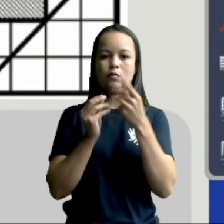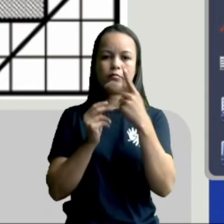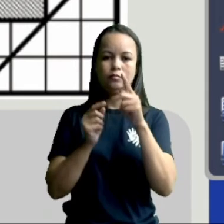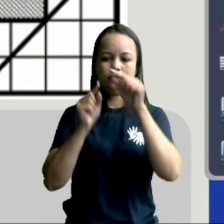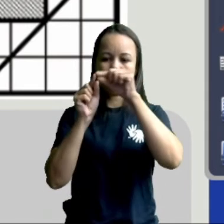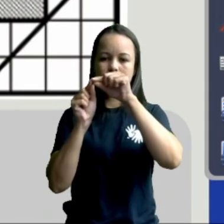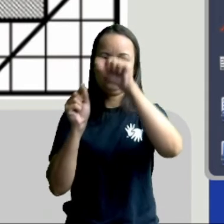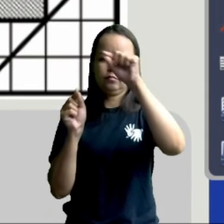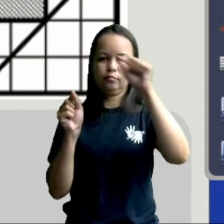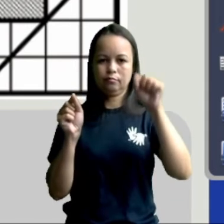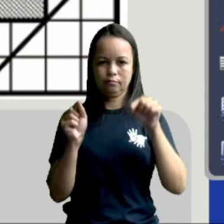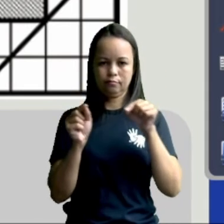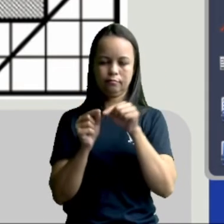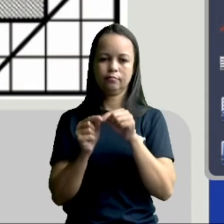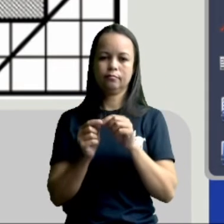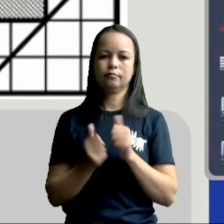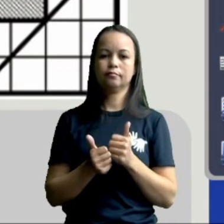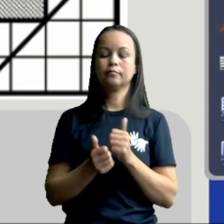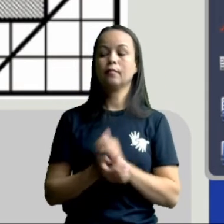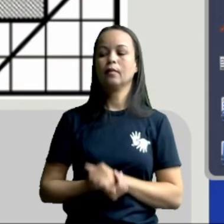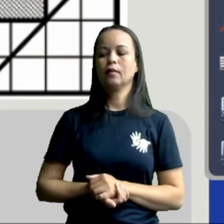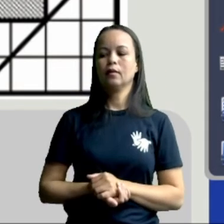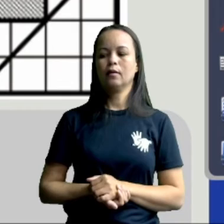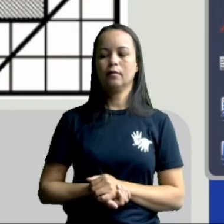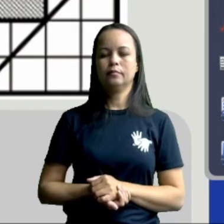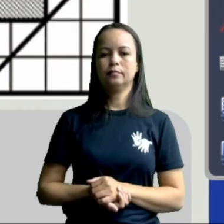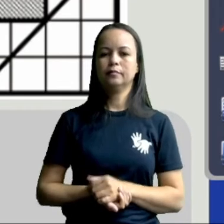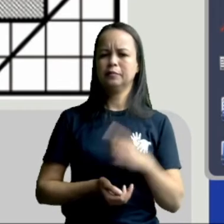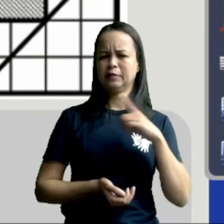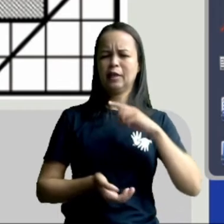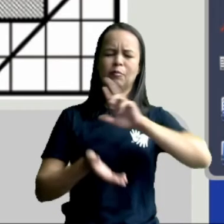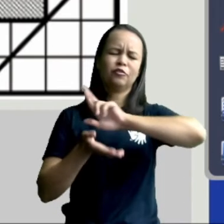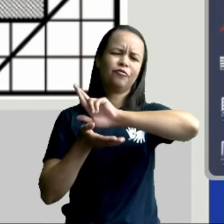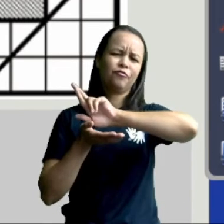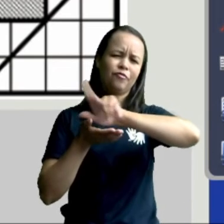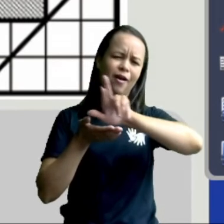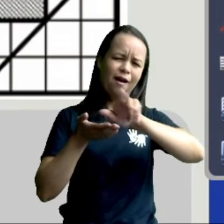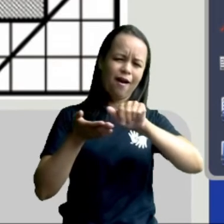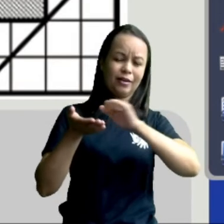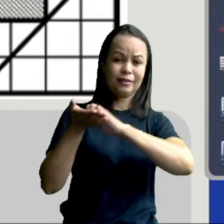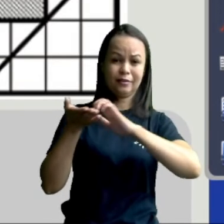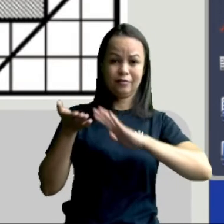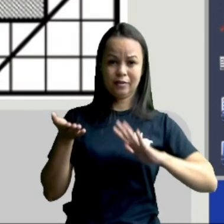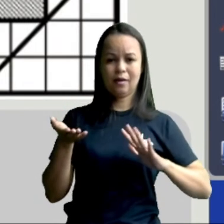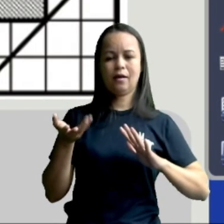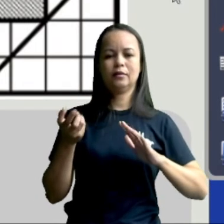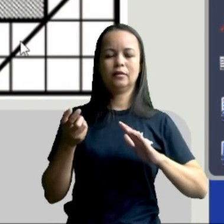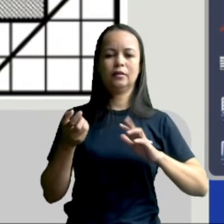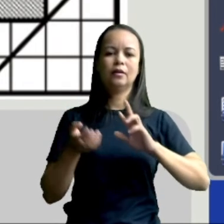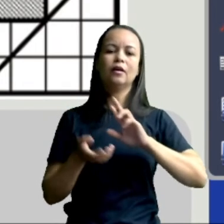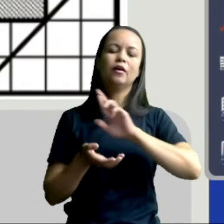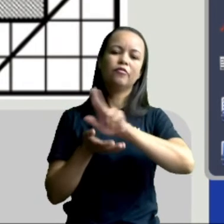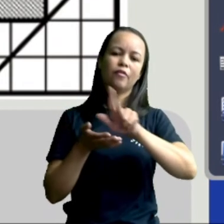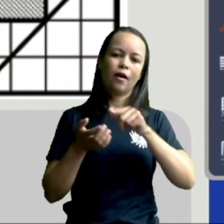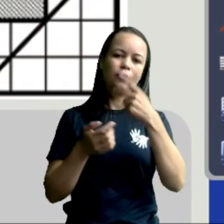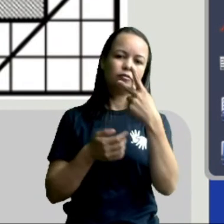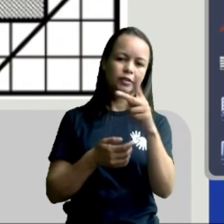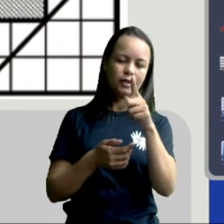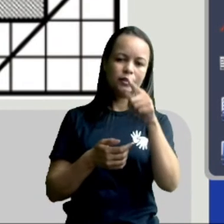lados, tranquilo? Bom, nós temos aqui um monte de questões e muitas delas vocês irão